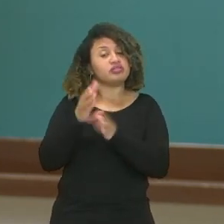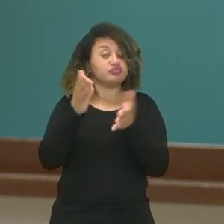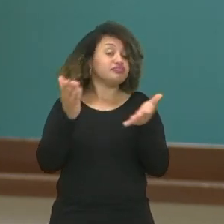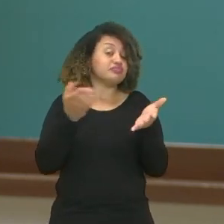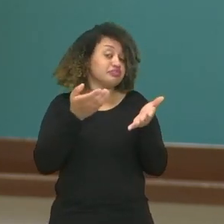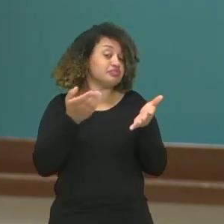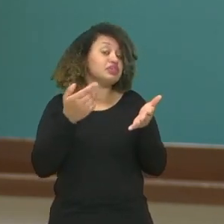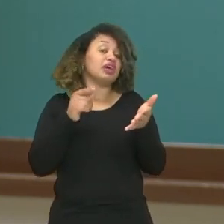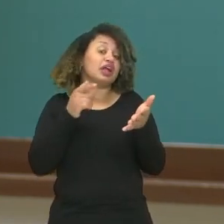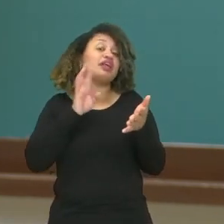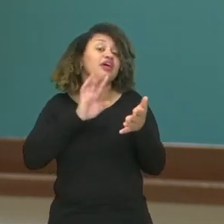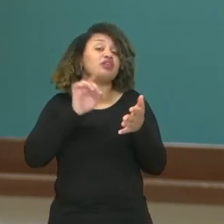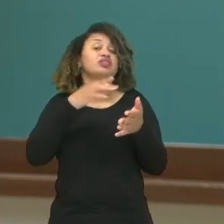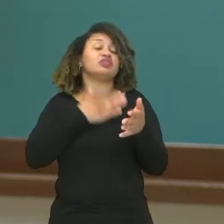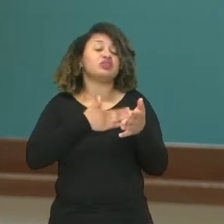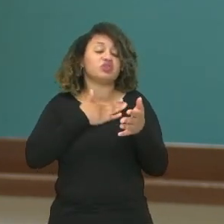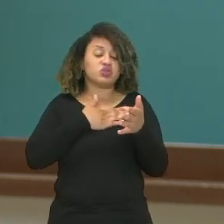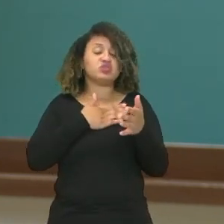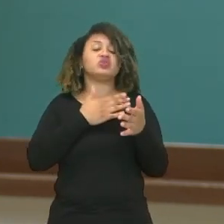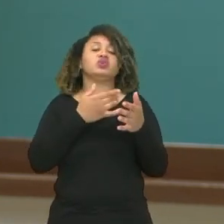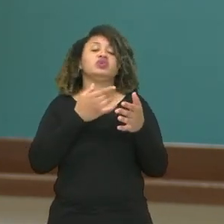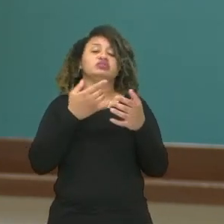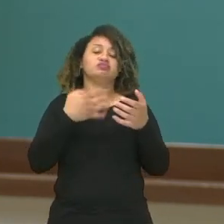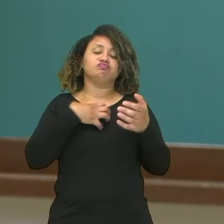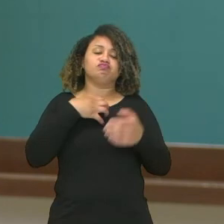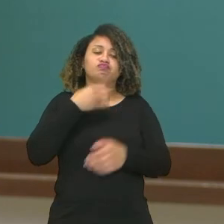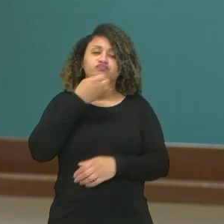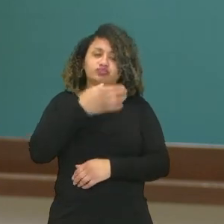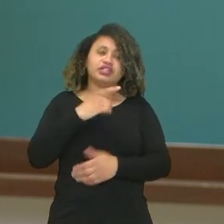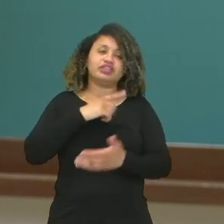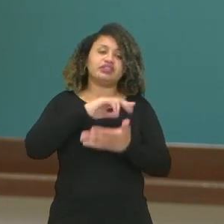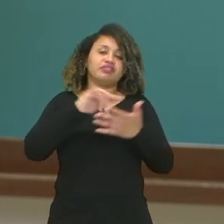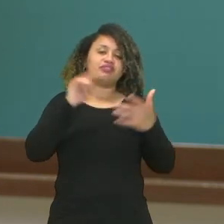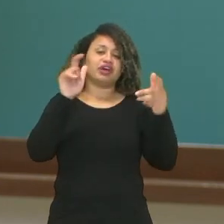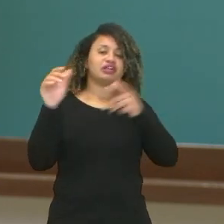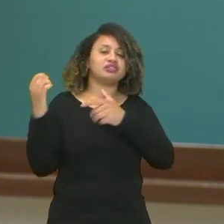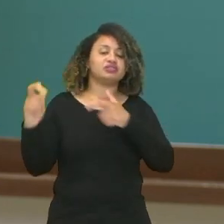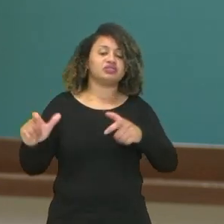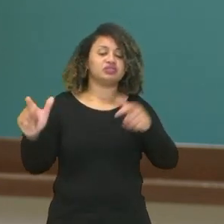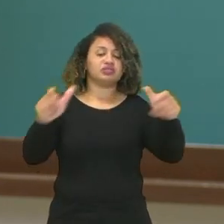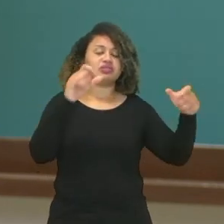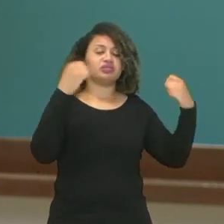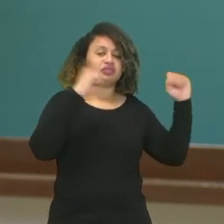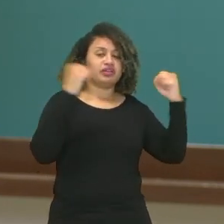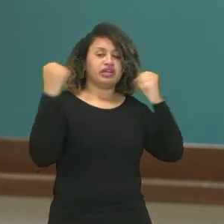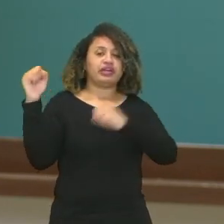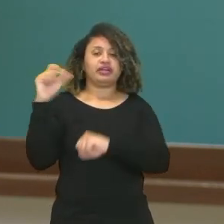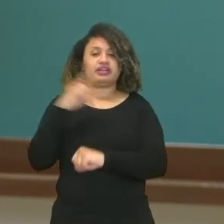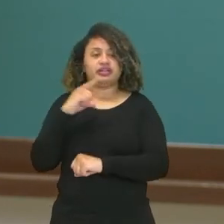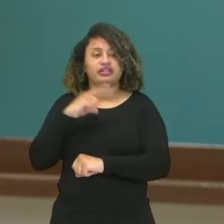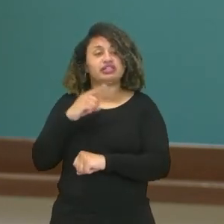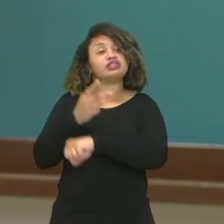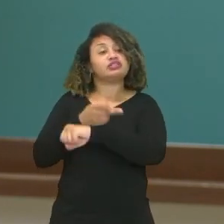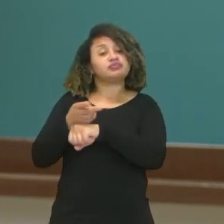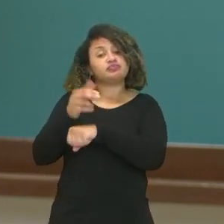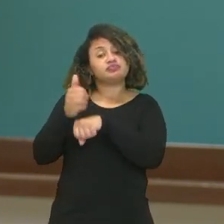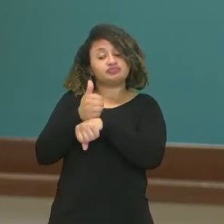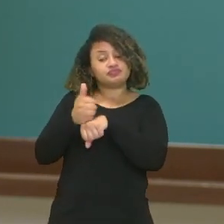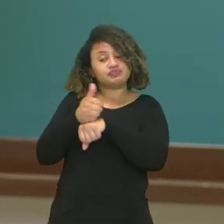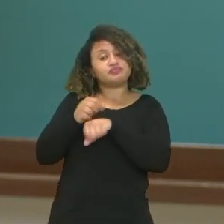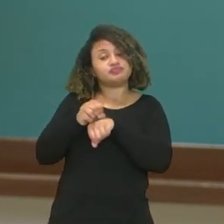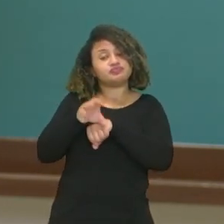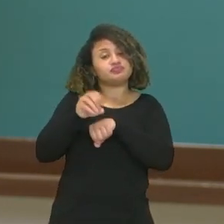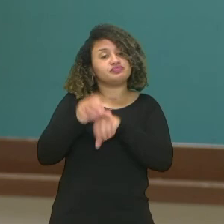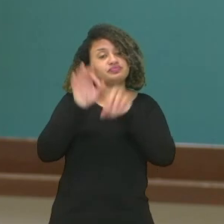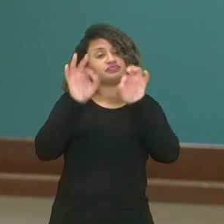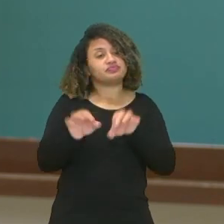quero fazer, existem várias academias que oferecem, né? Então procura um profissional que vai te passar a orientação correta para